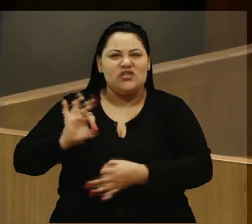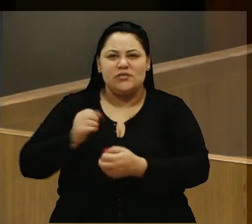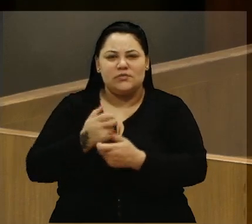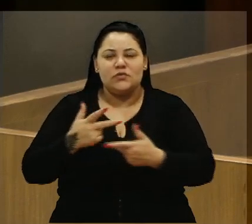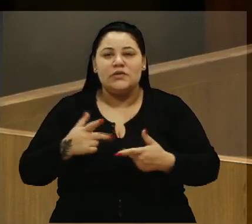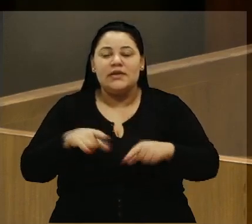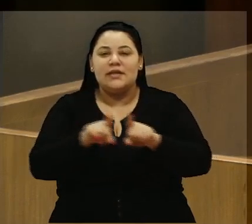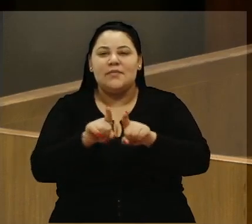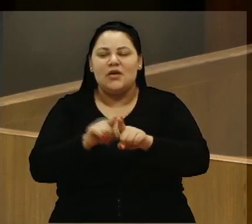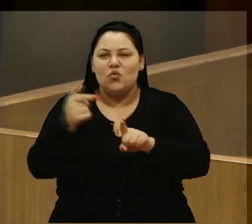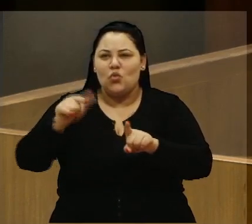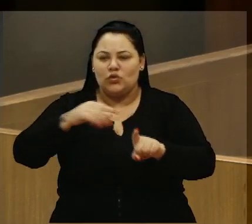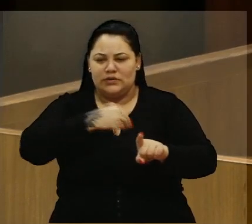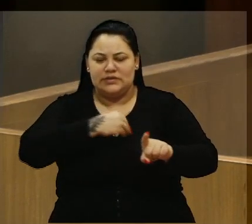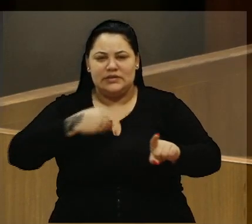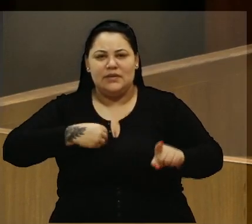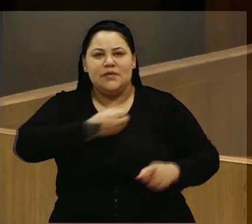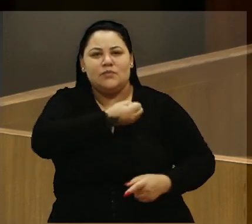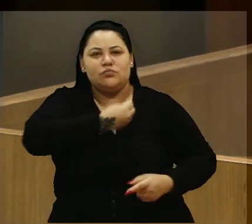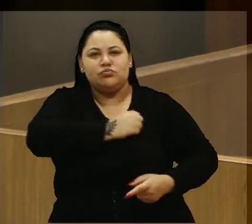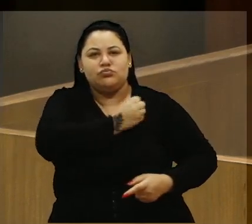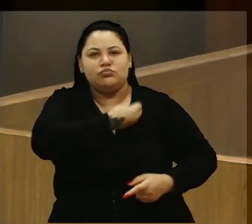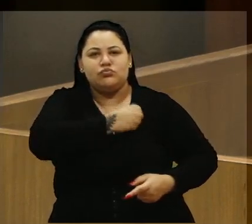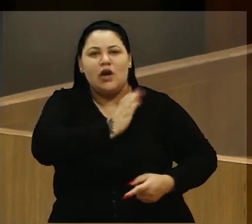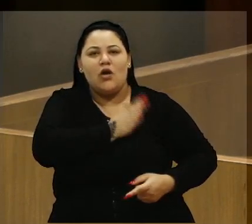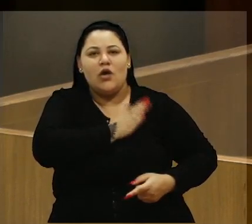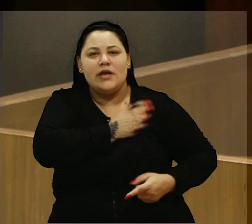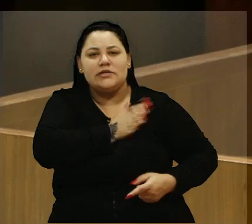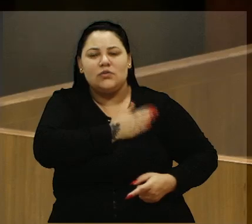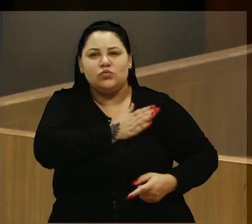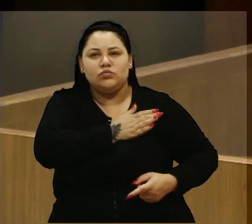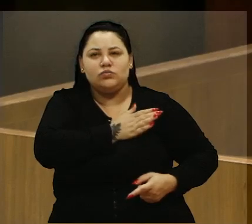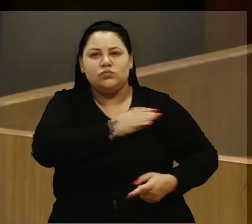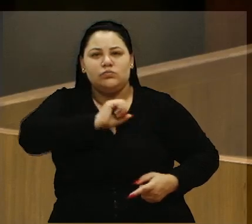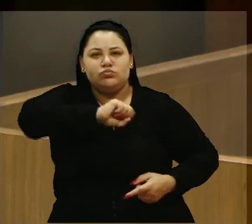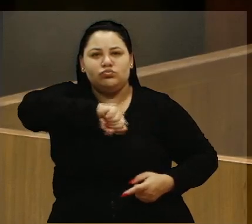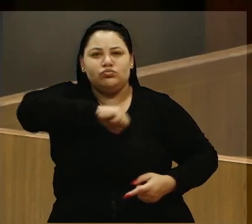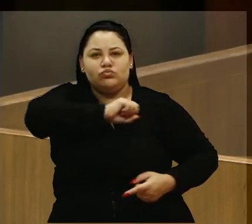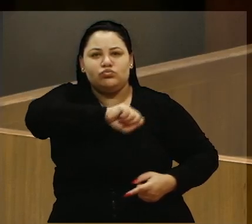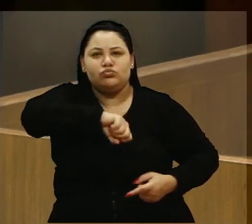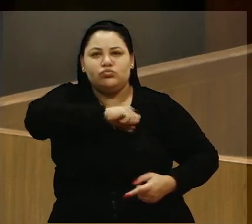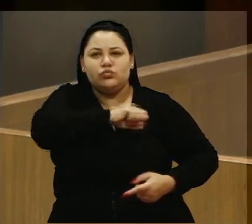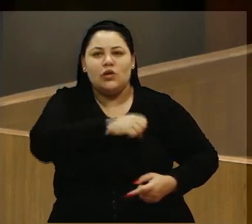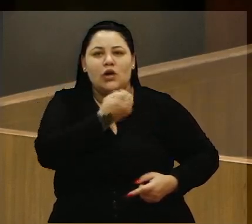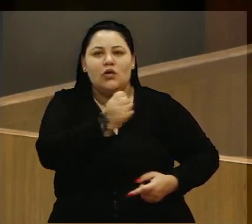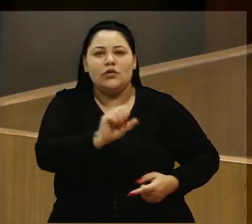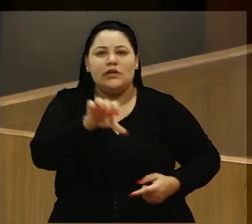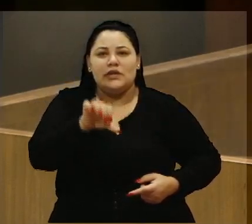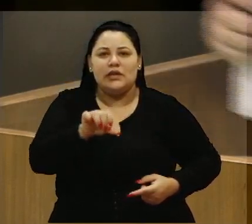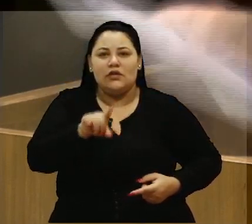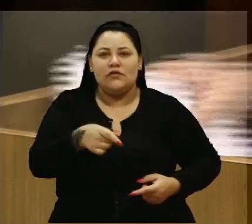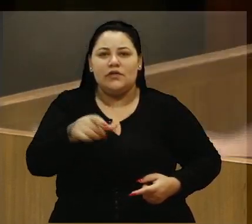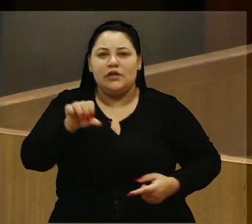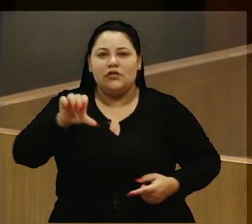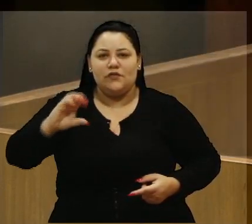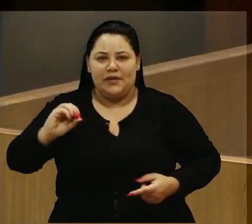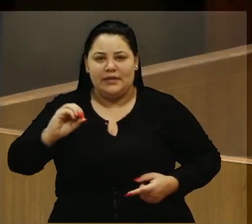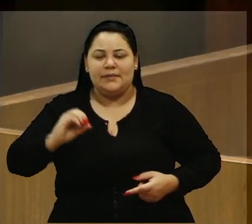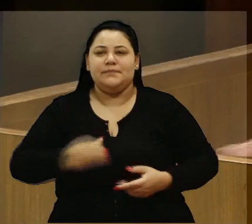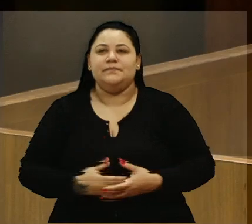um outro exame de eco do coração. O custo R$ 89,90